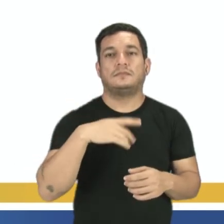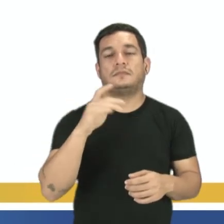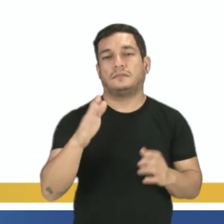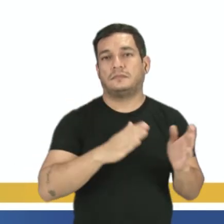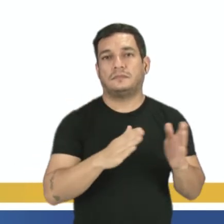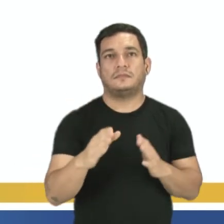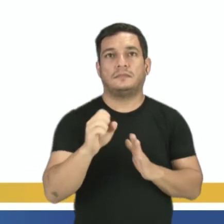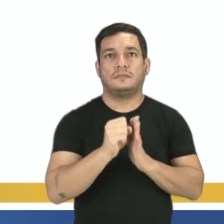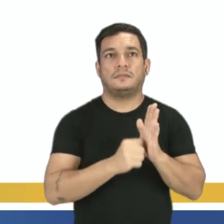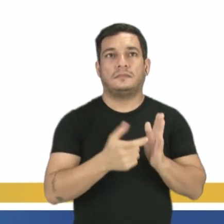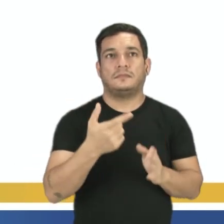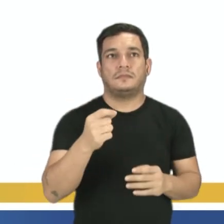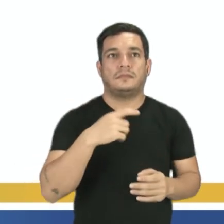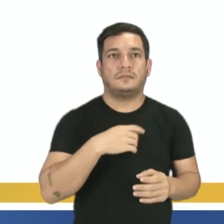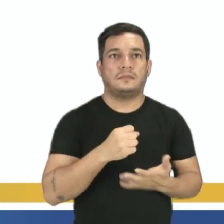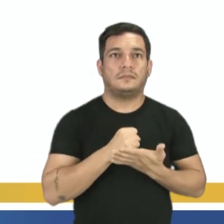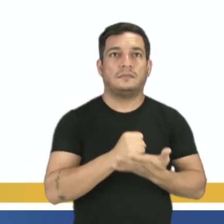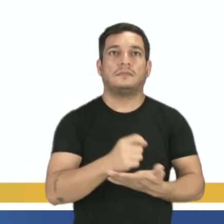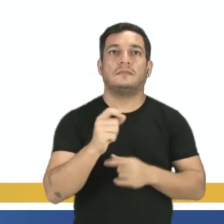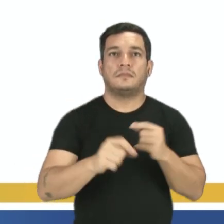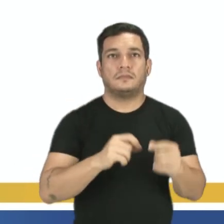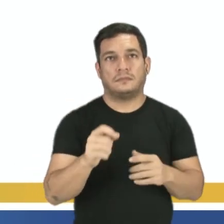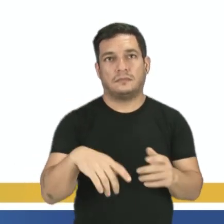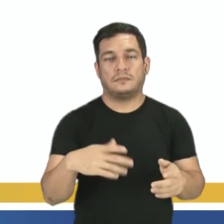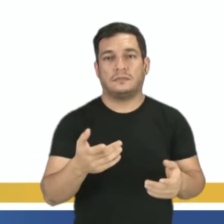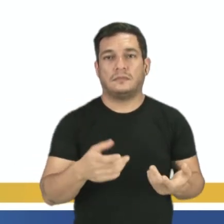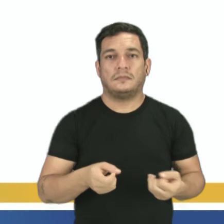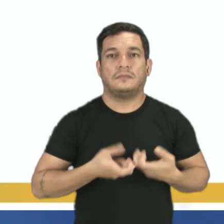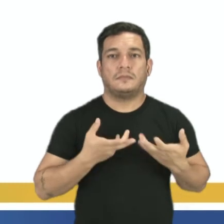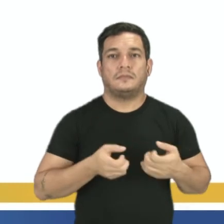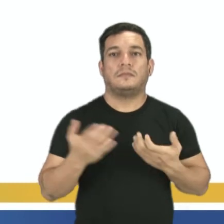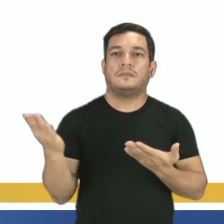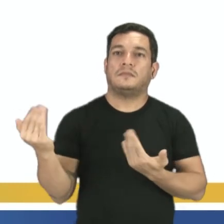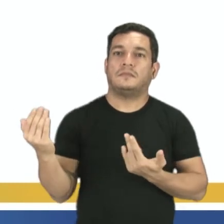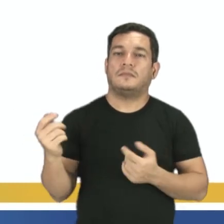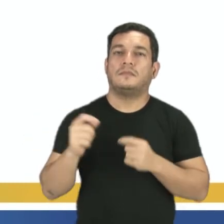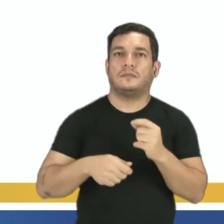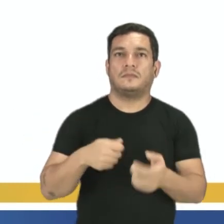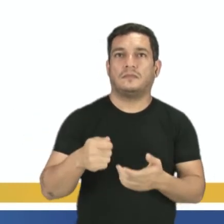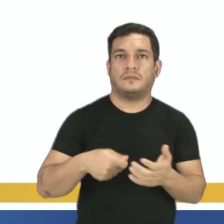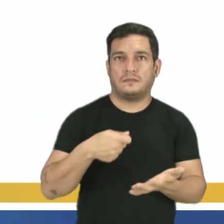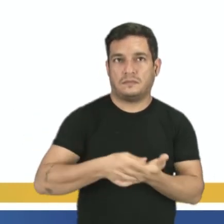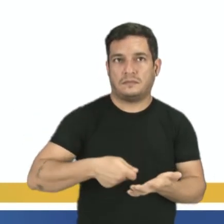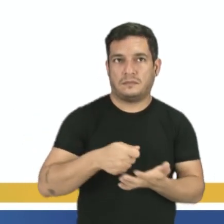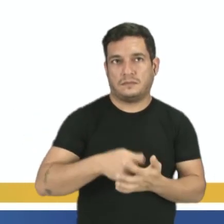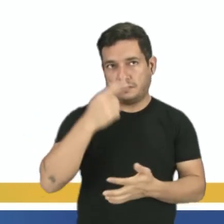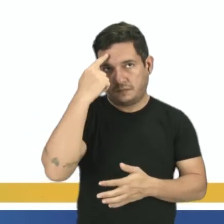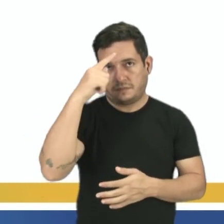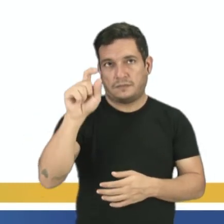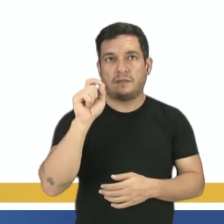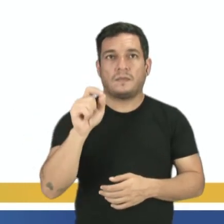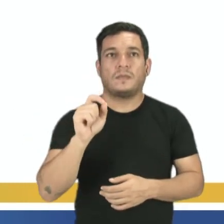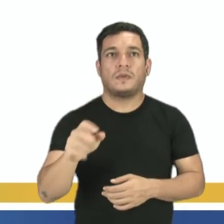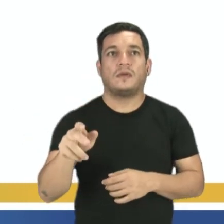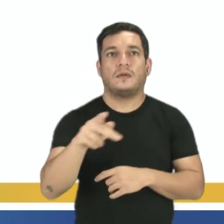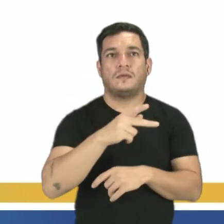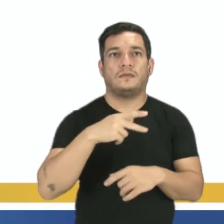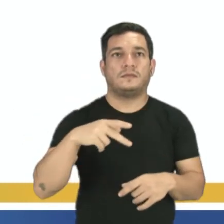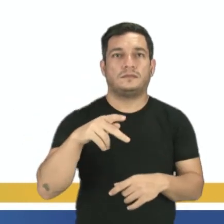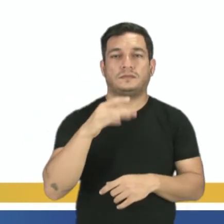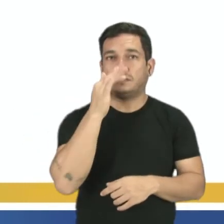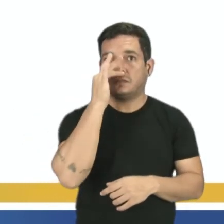século XX apoiaram-se fortemente na mobilização da juventude em torno da defesa das ideias grandiosas